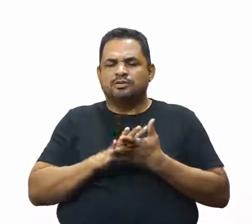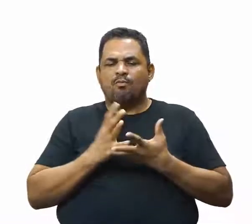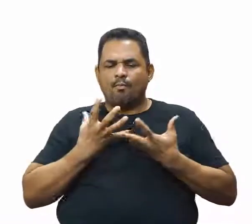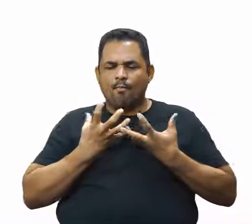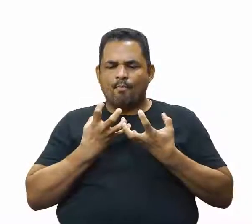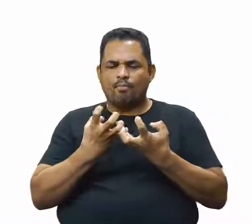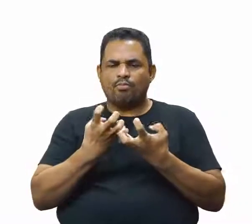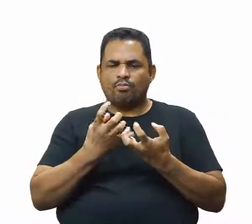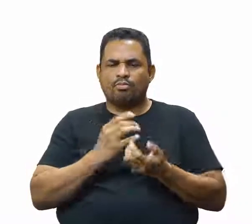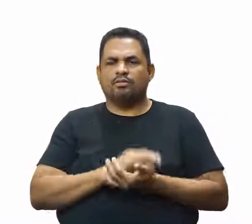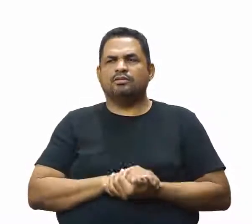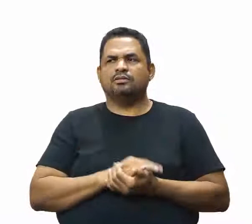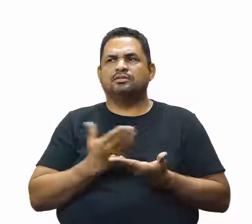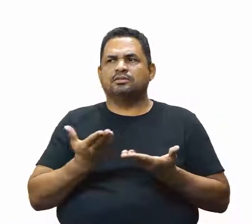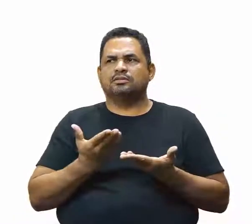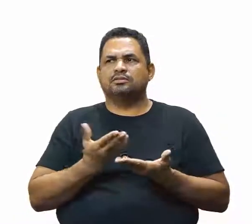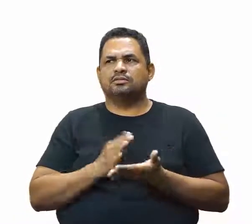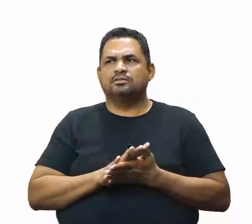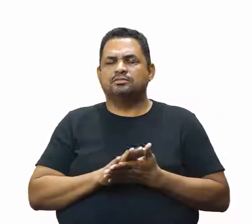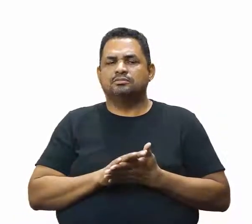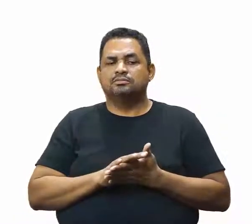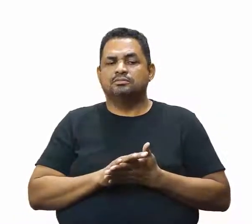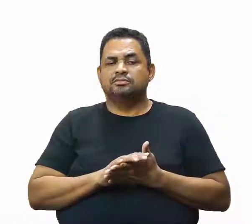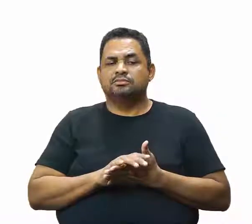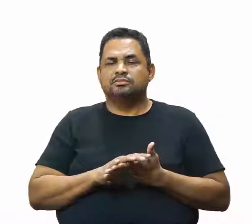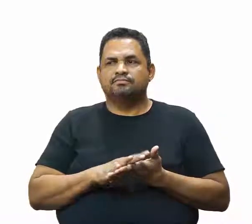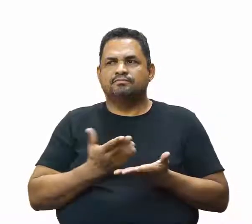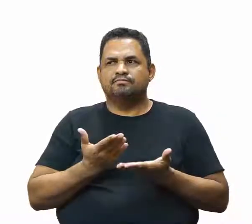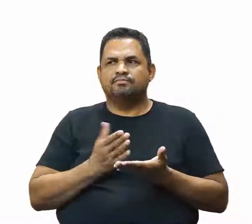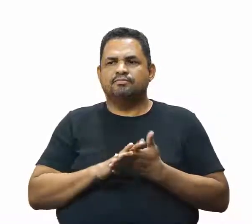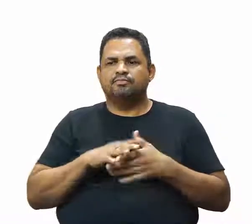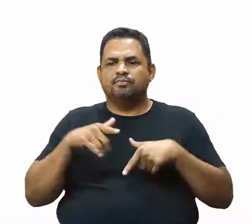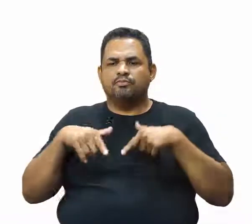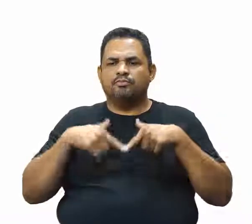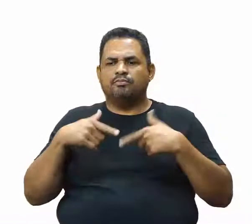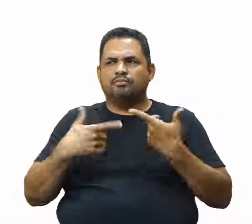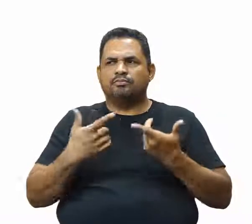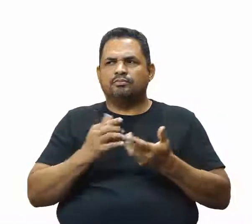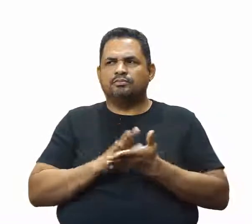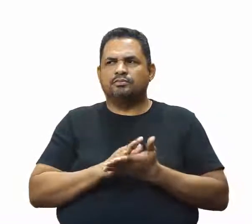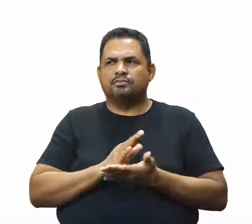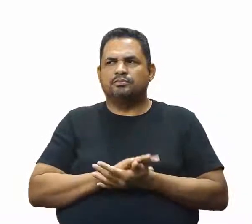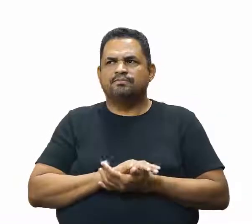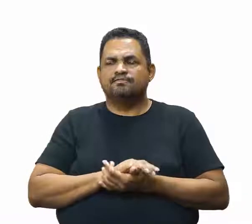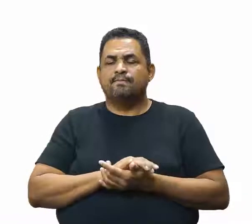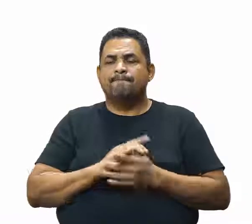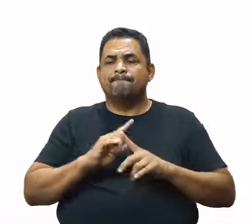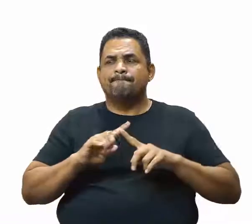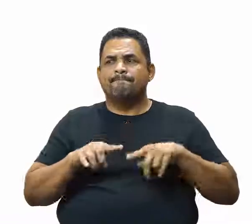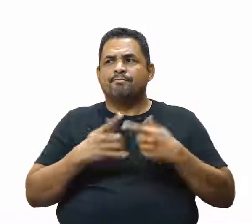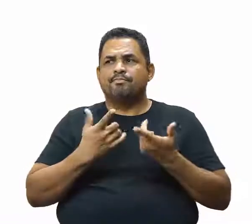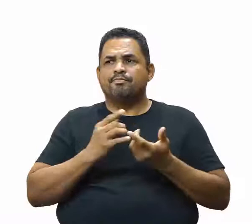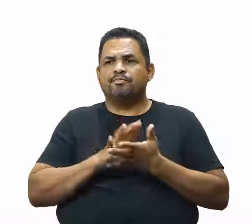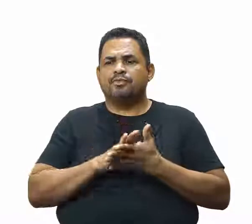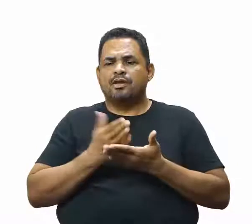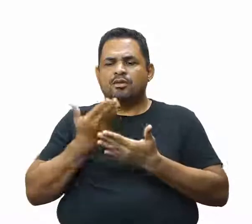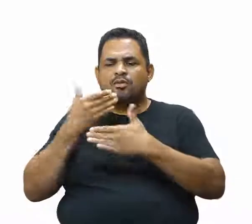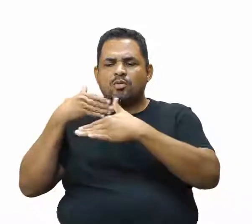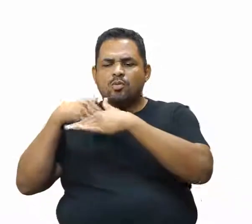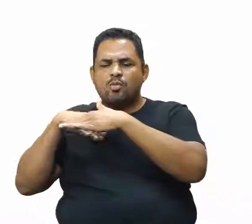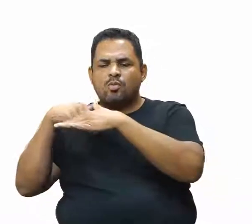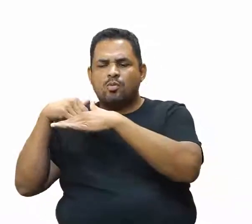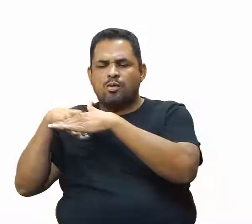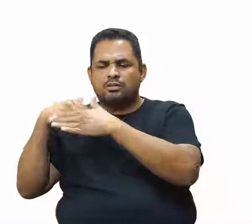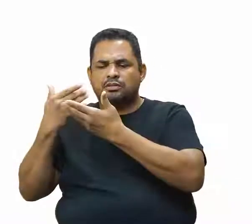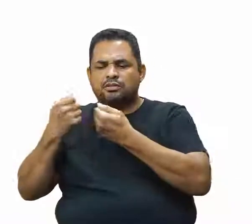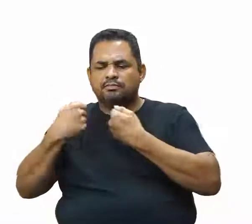é um nicho do mercado que ninguém se tocou ainda. Produzir tomates, processar o tomate, mas o armazenamento dele